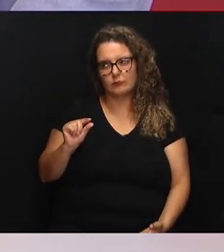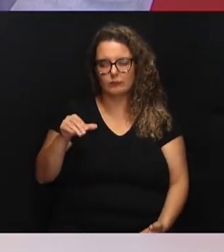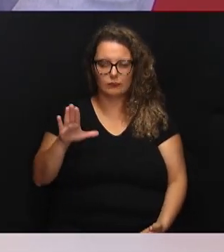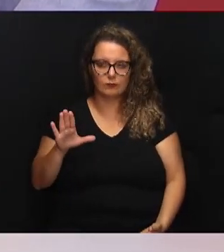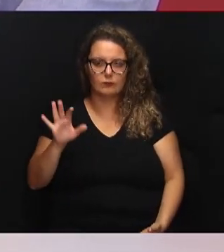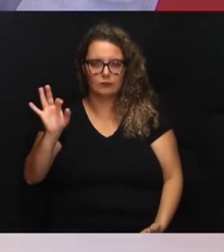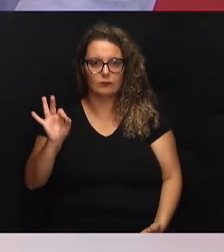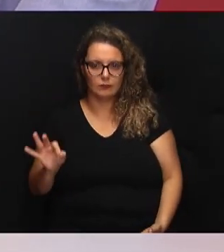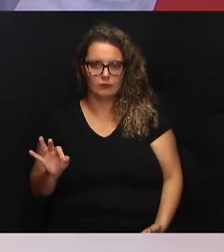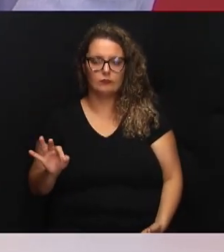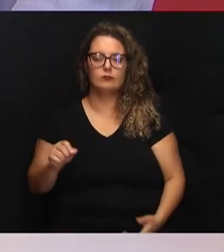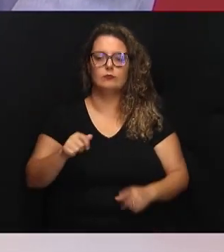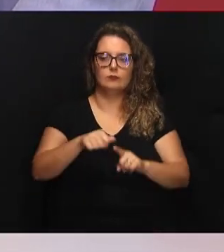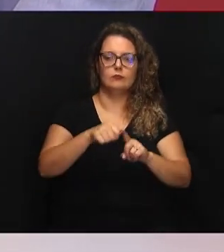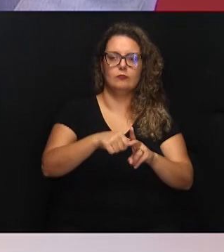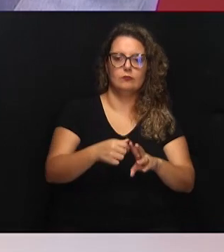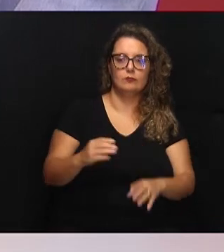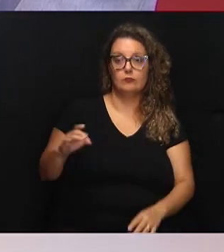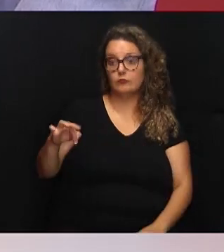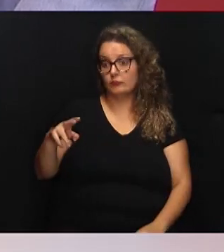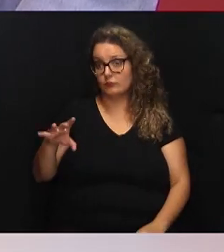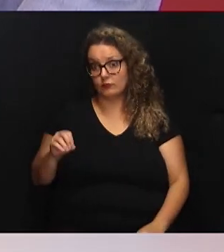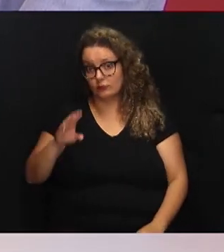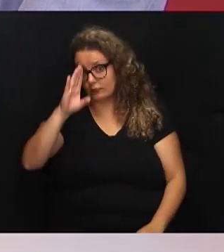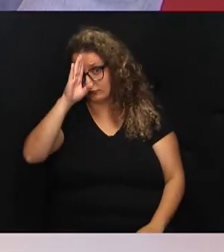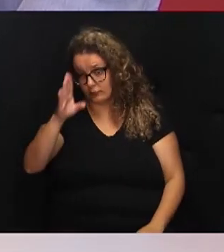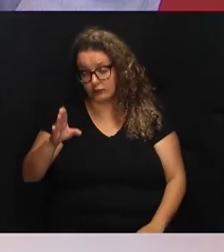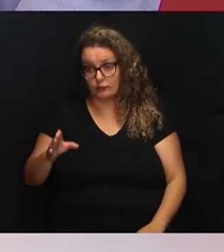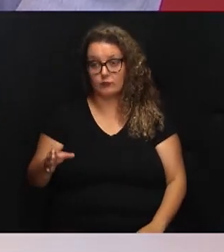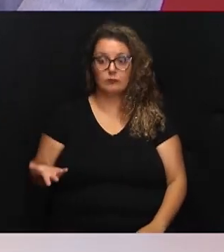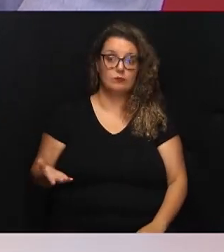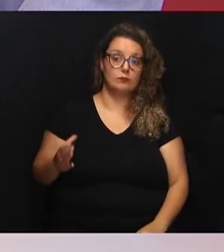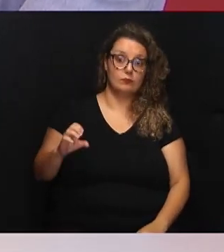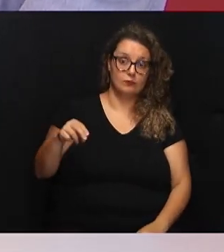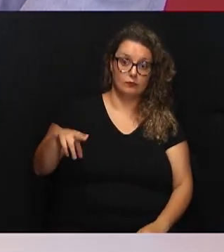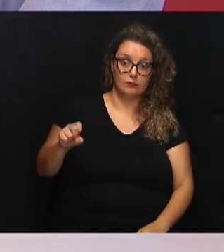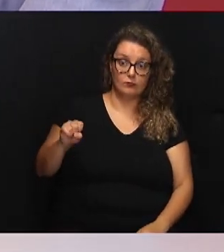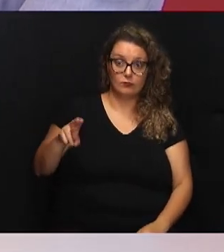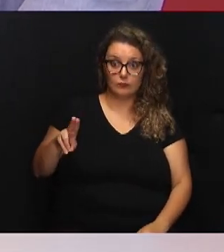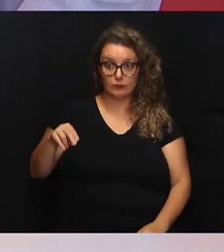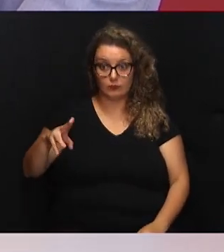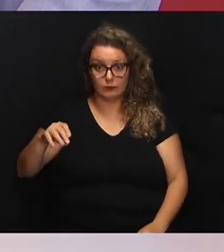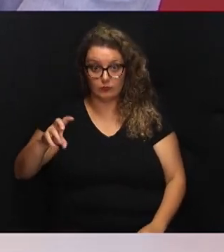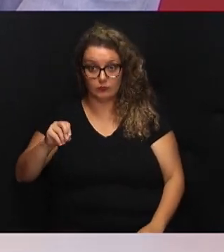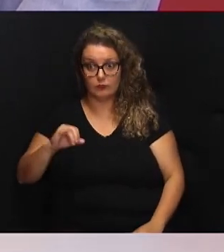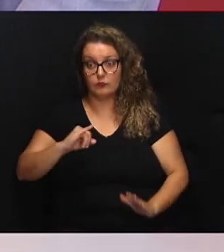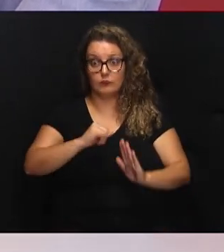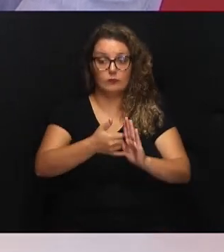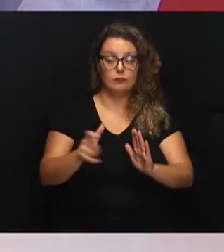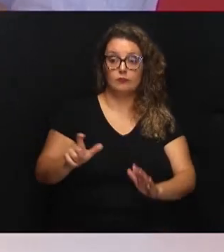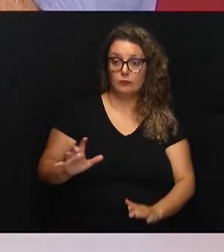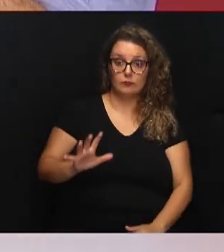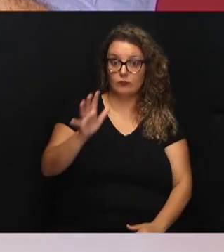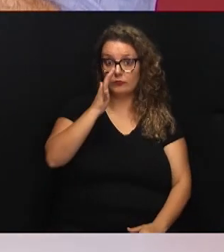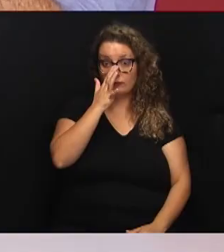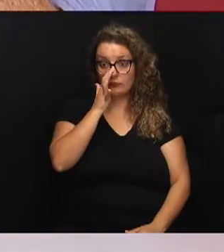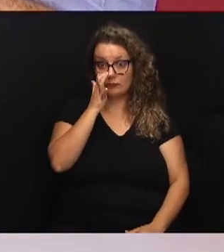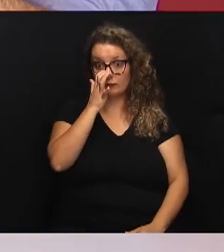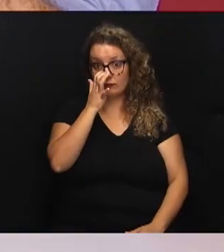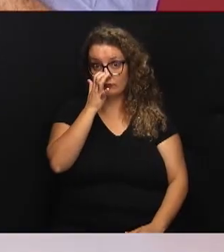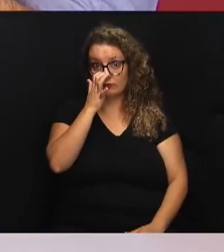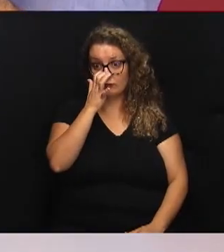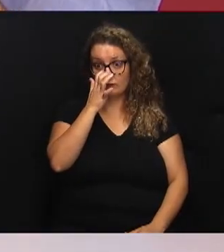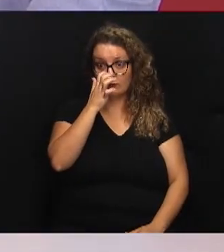Quando você vai olhar para crédito direto ao consumidor, né? Ou o juro do cartão de crédito, que é o maior de todos, em geral eles